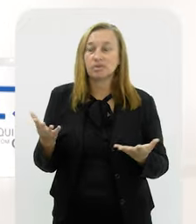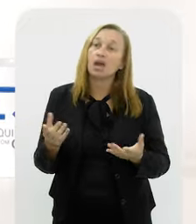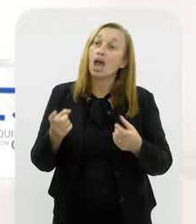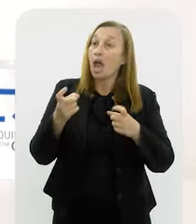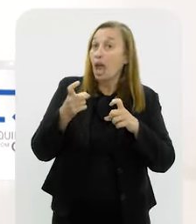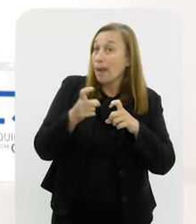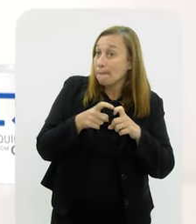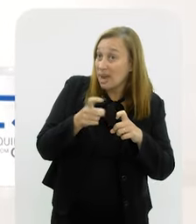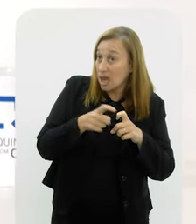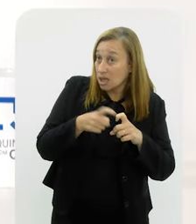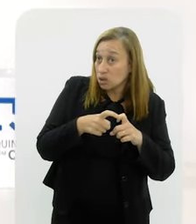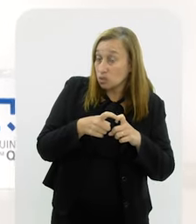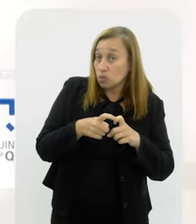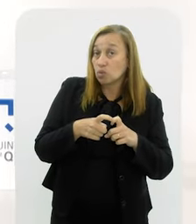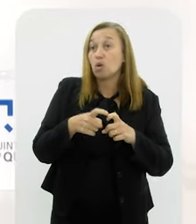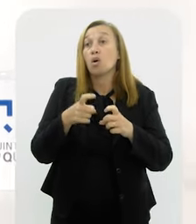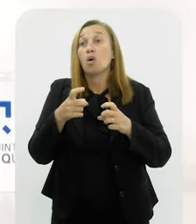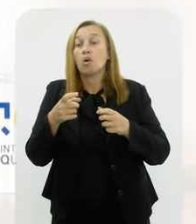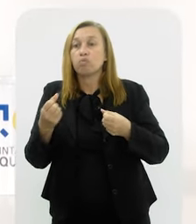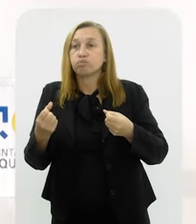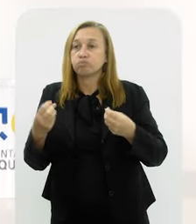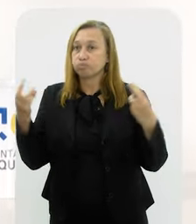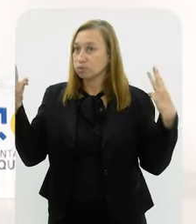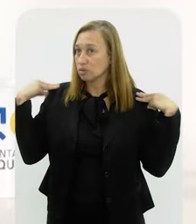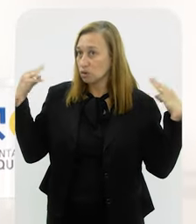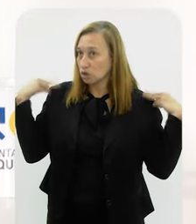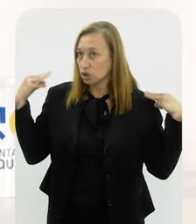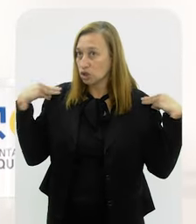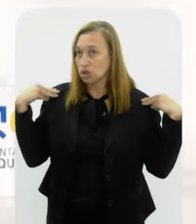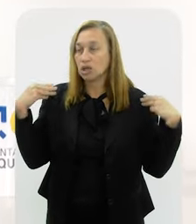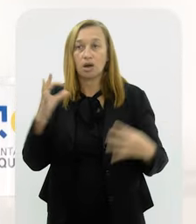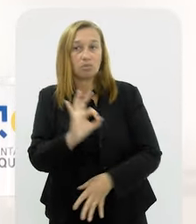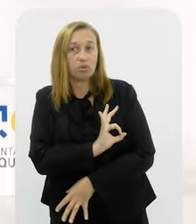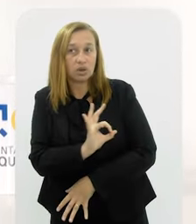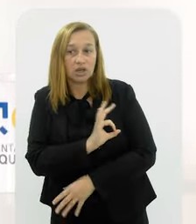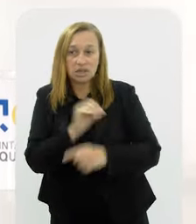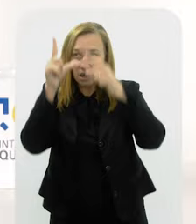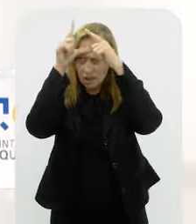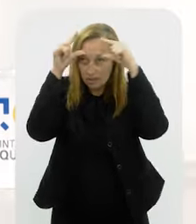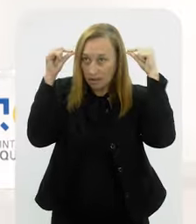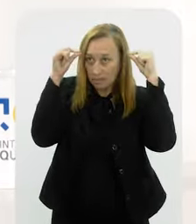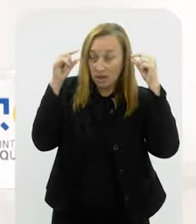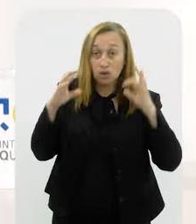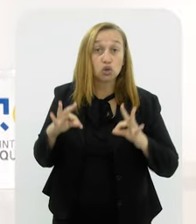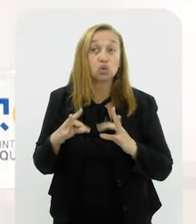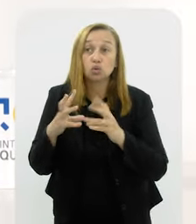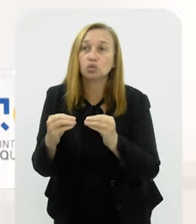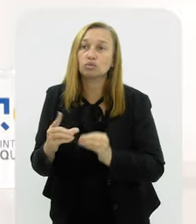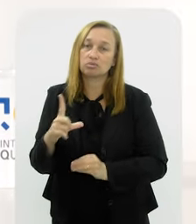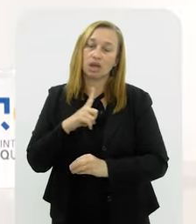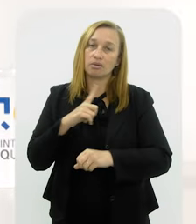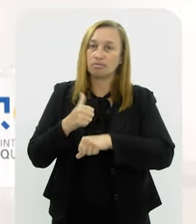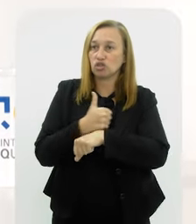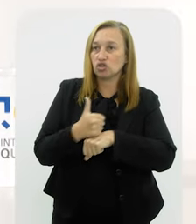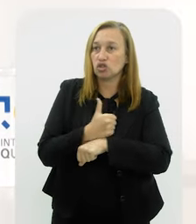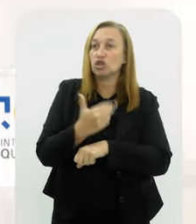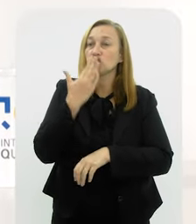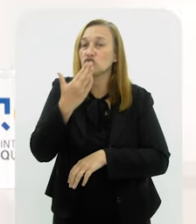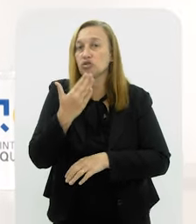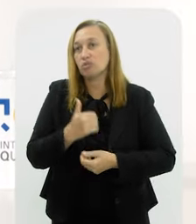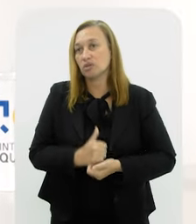Tem médico, motorista, polícia, tem enfermeiro, tudo, todo tipo de